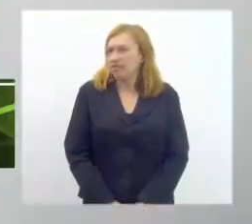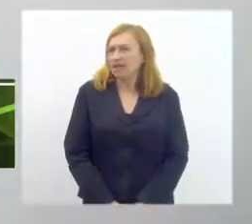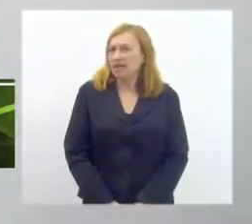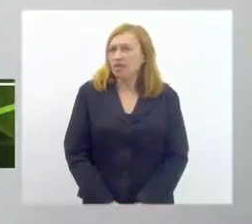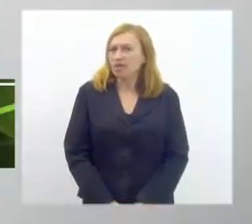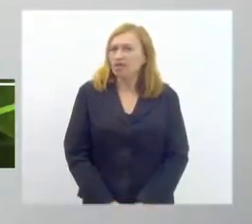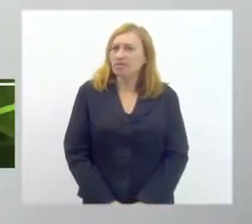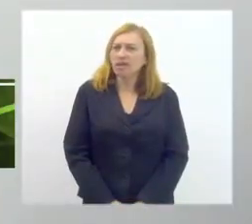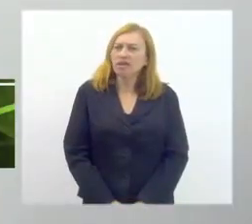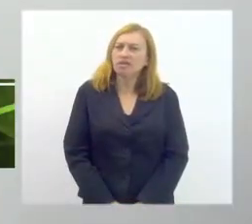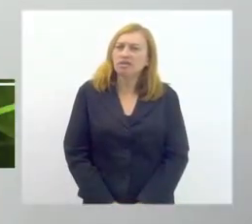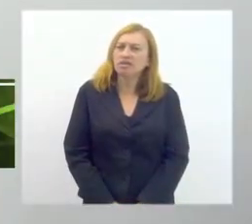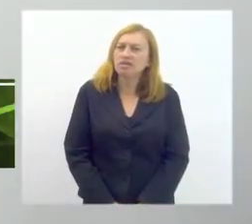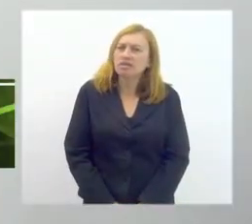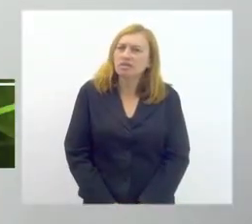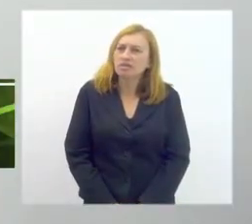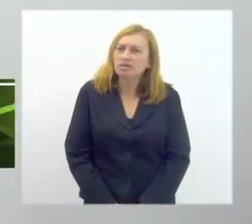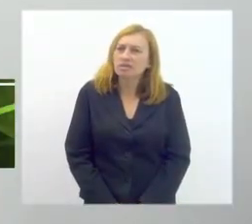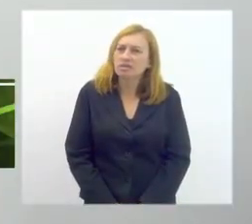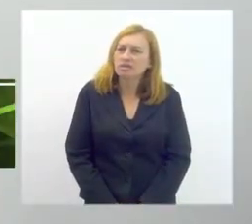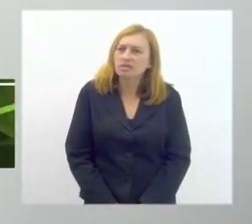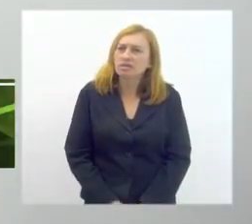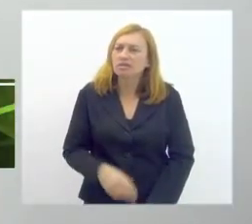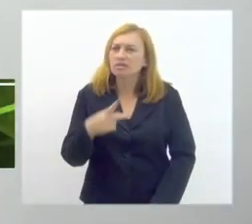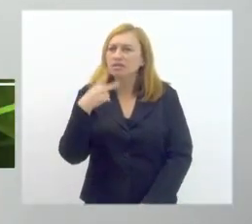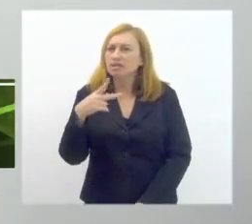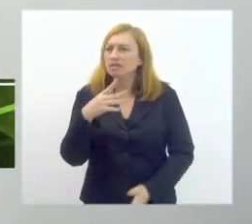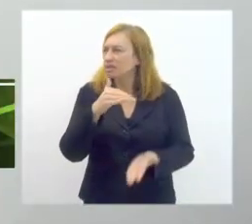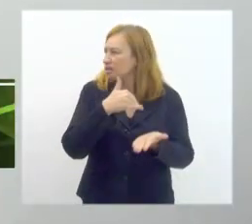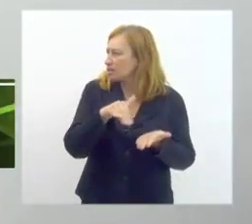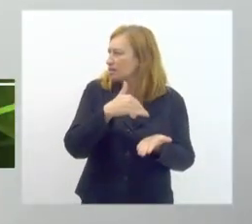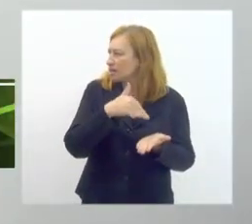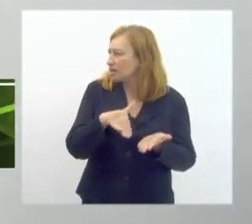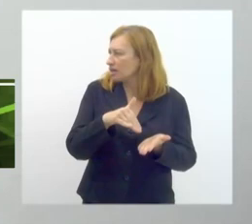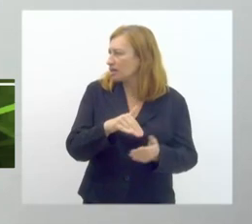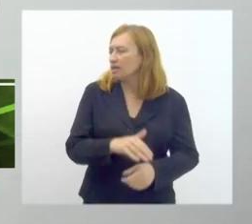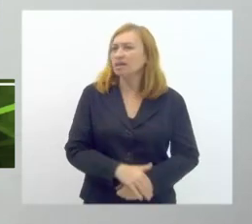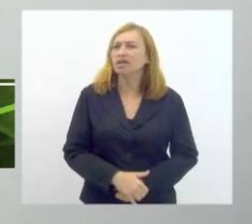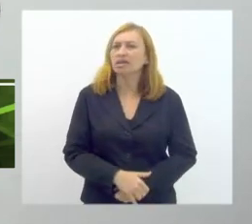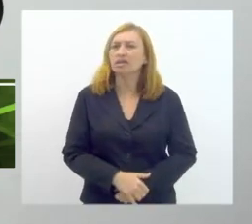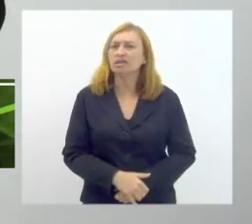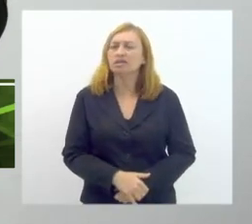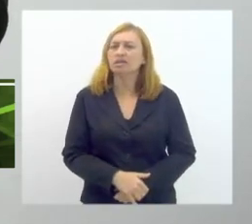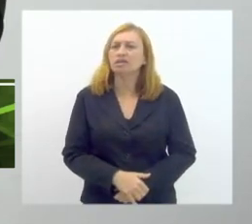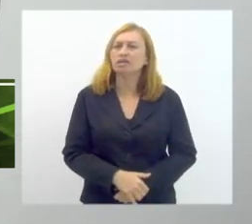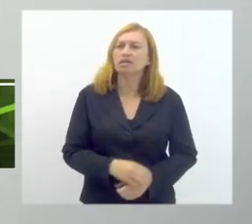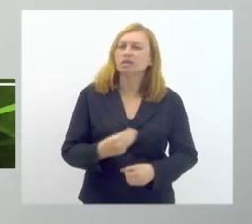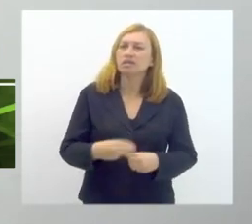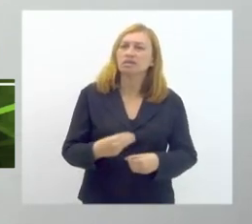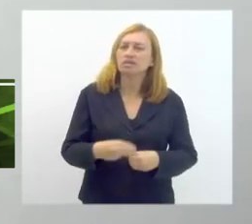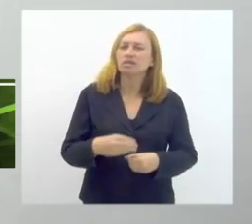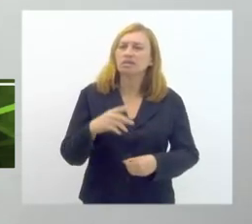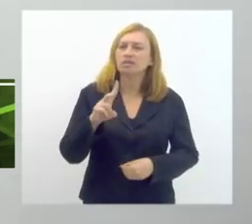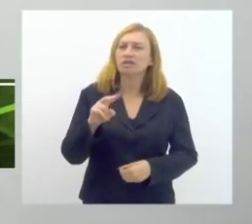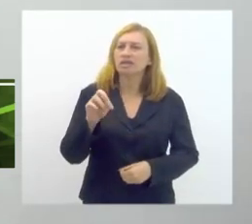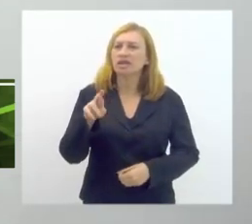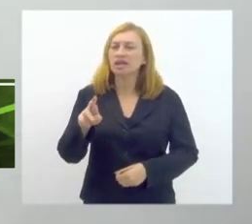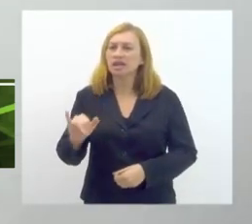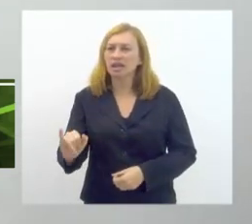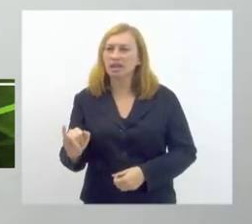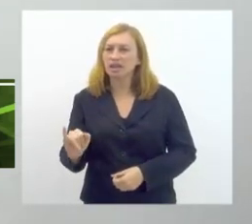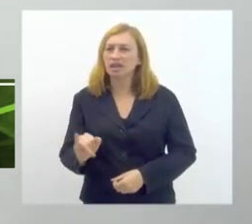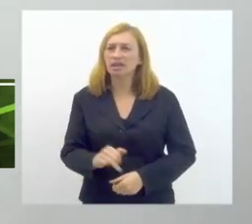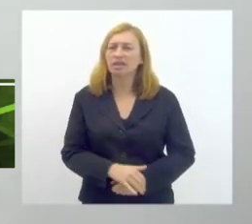Reparando um erro aqui, gostaria de ressaltar que o nosso secretário municipal de saúde, Vanderlei, de Talva, presente aqui, muito obrigado, com a sua